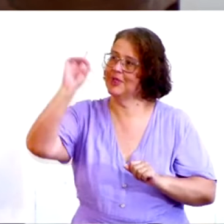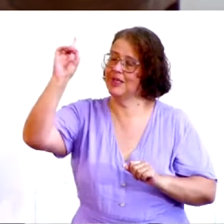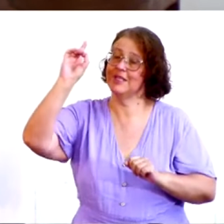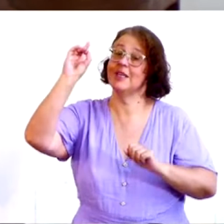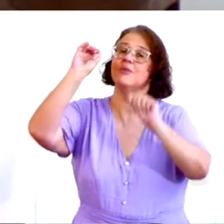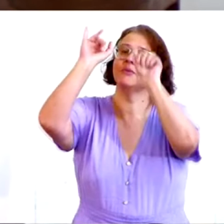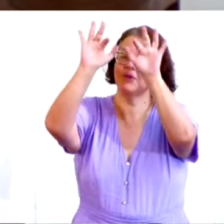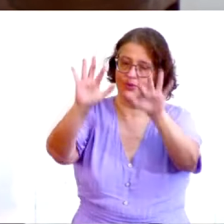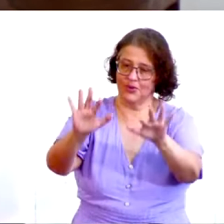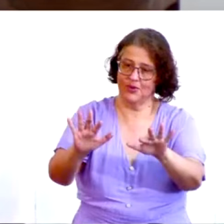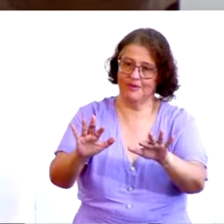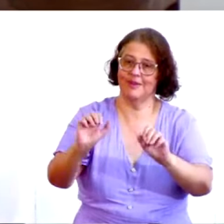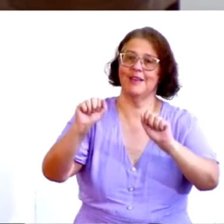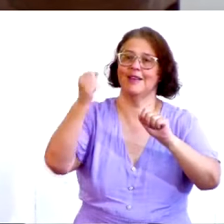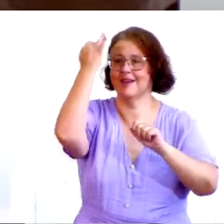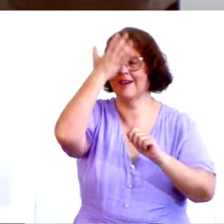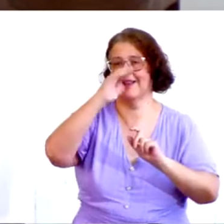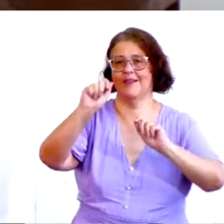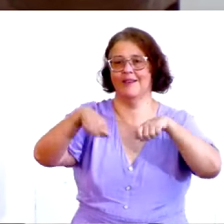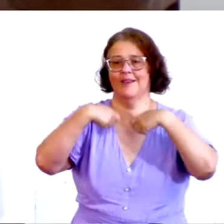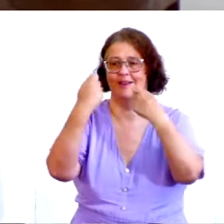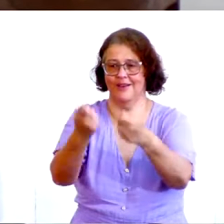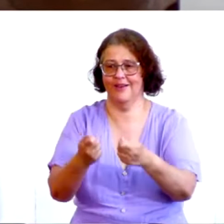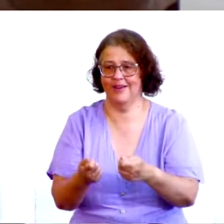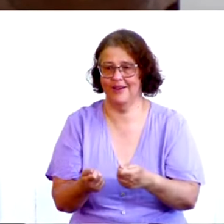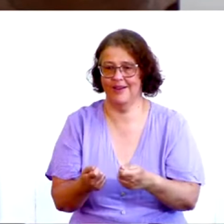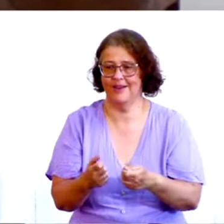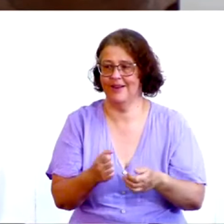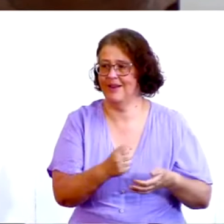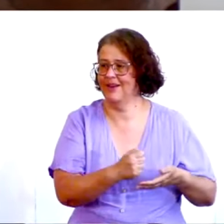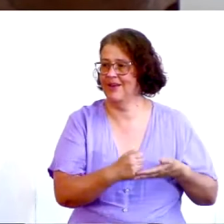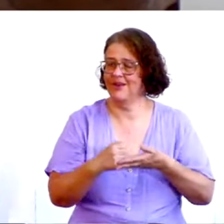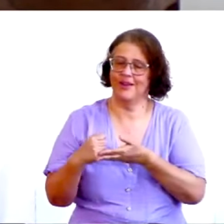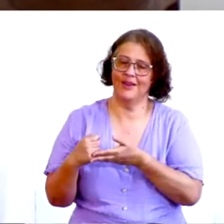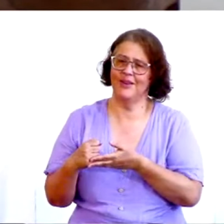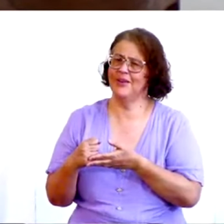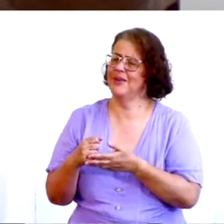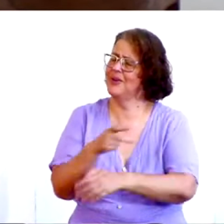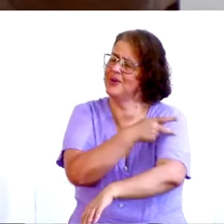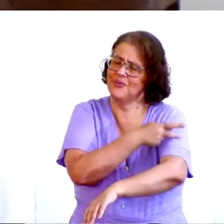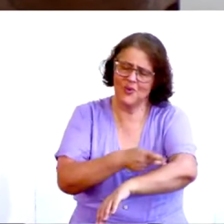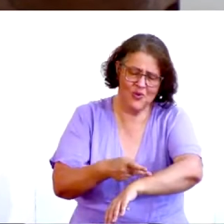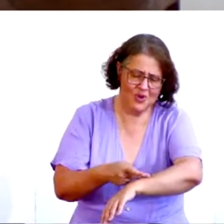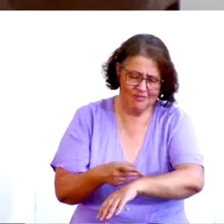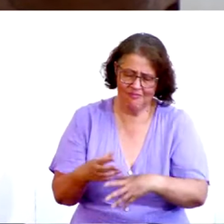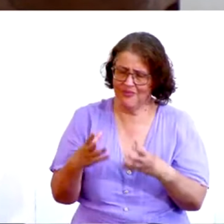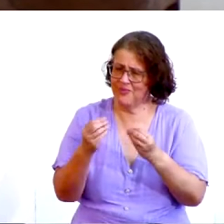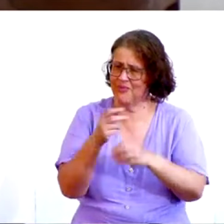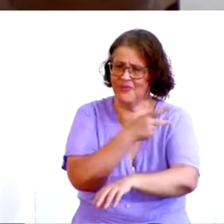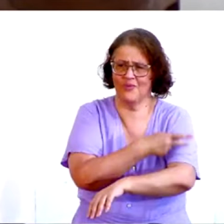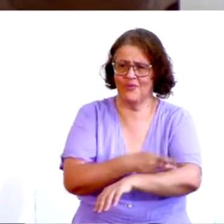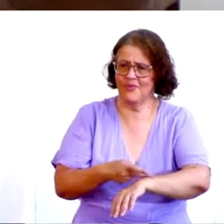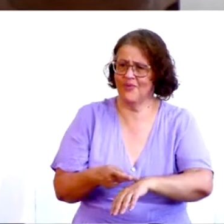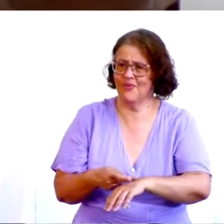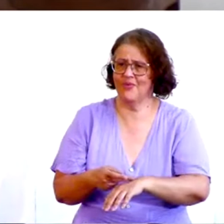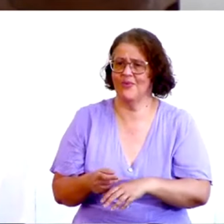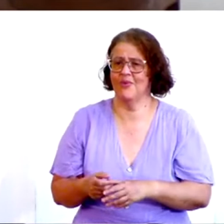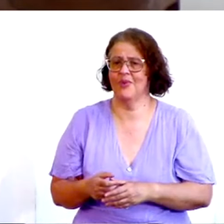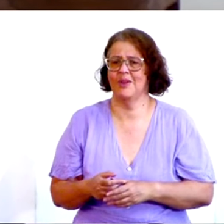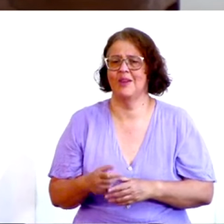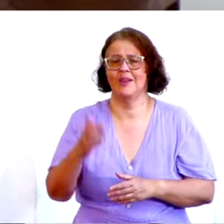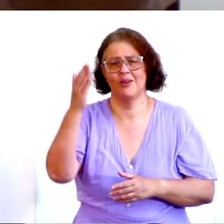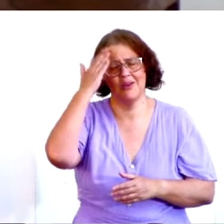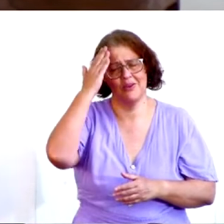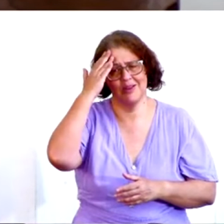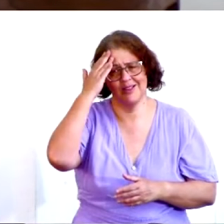graça celebre esse tempo celebra esse tempo da maneira mais pura possível celebre esse tempo porque o rei